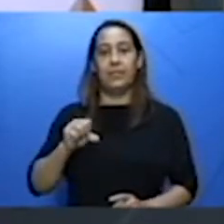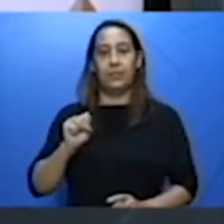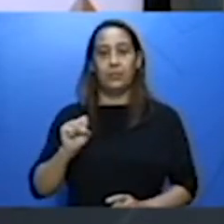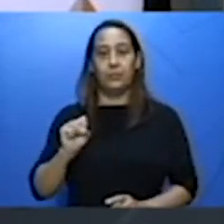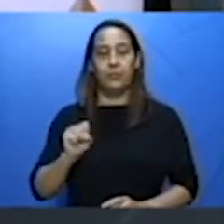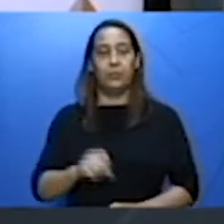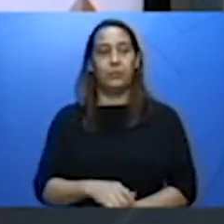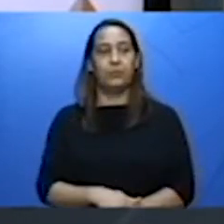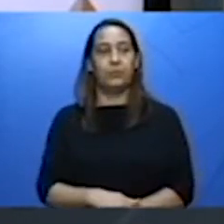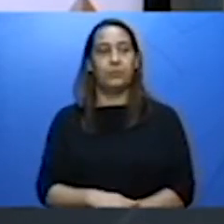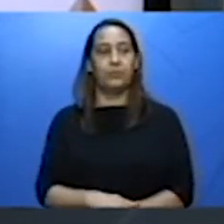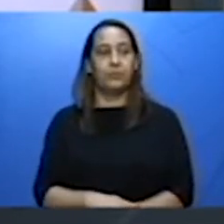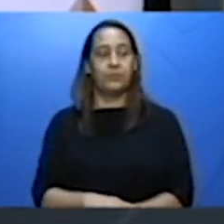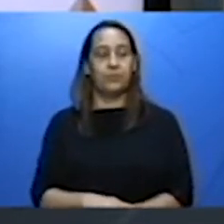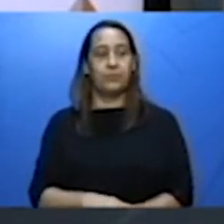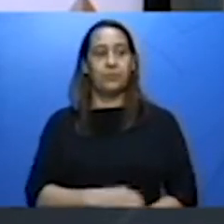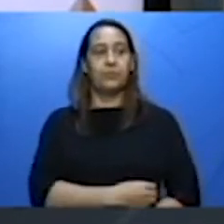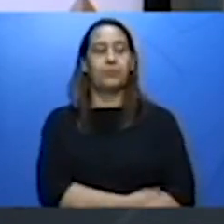coloco ele aqui.